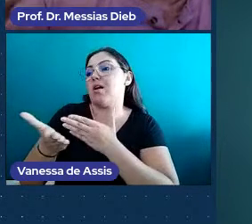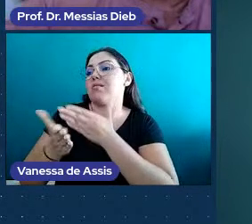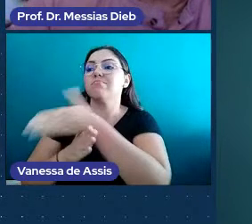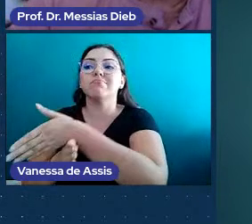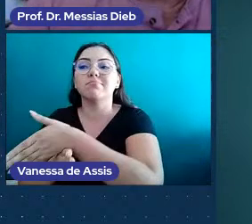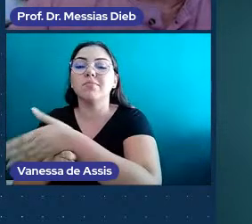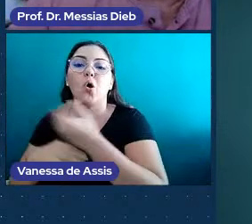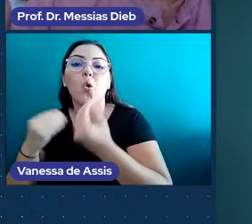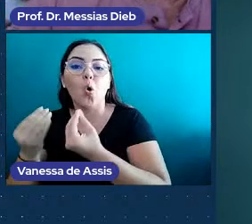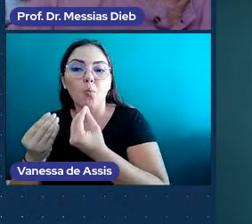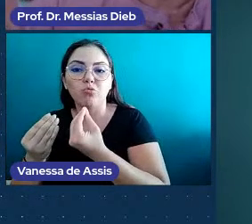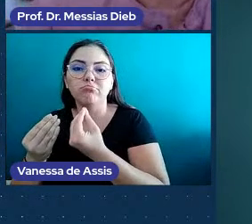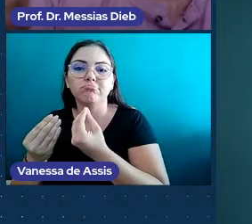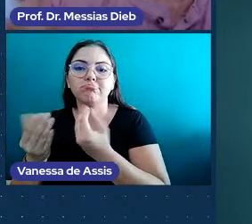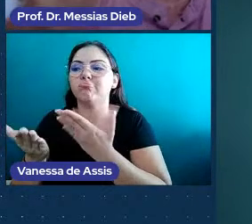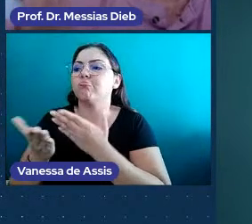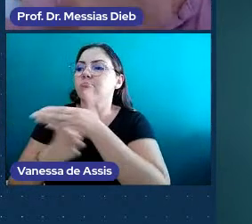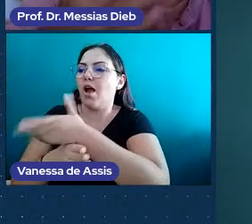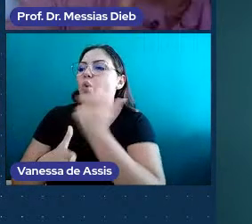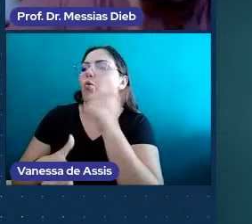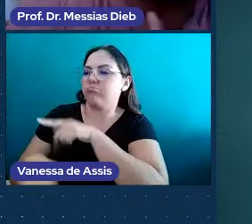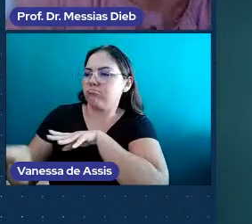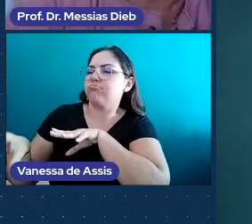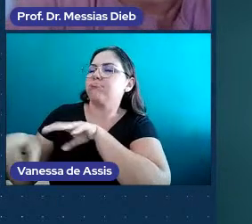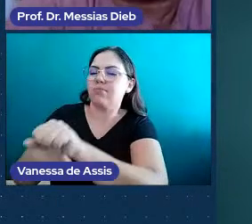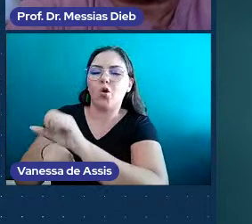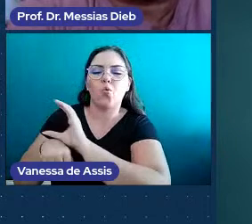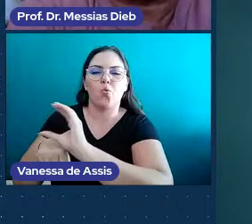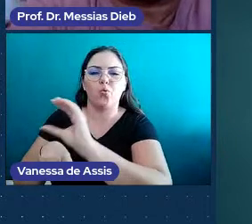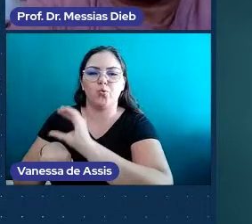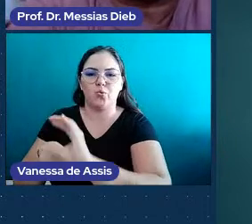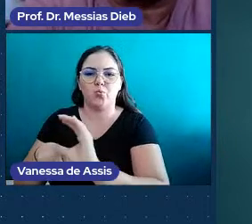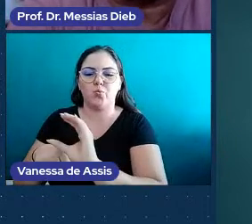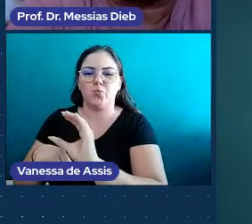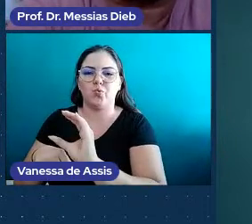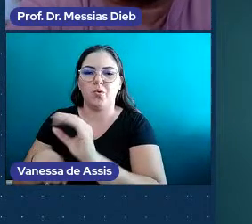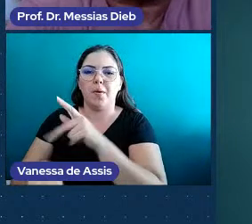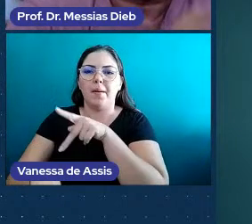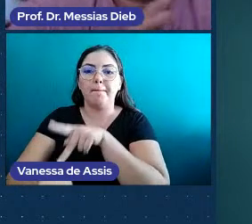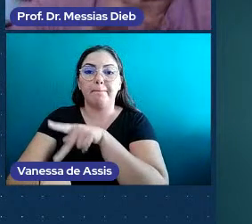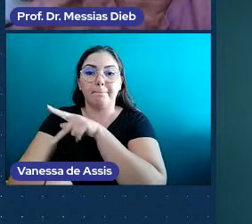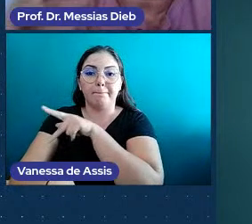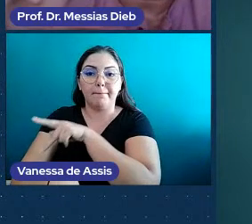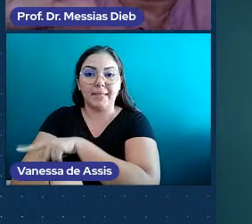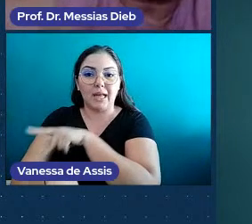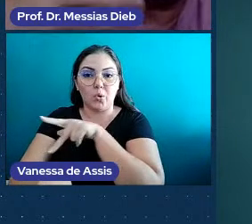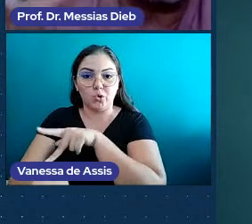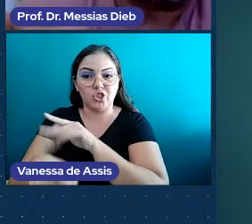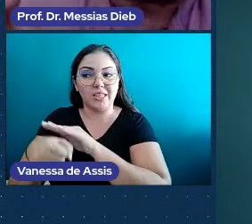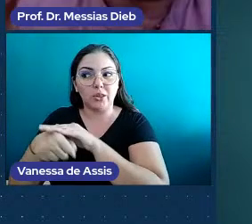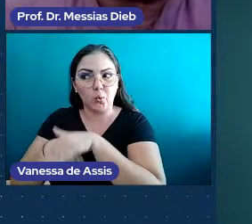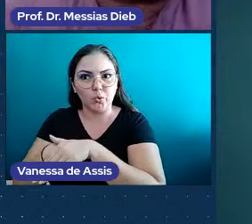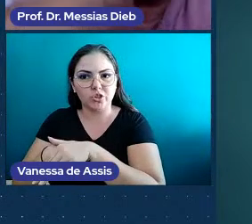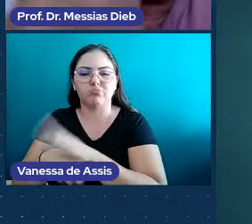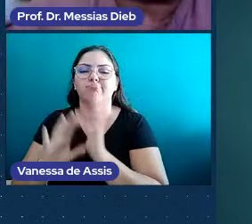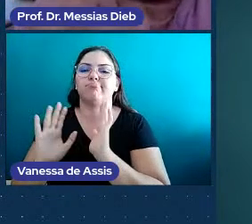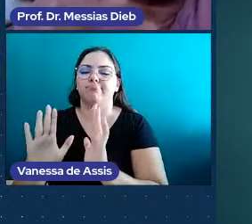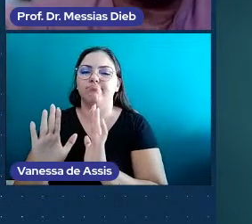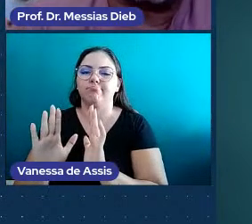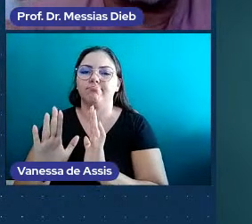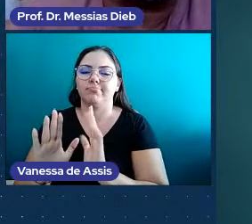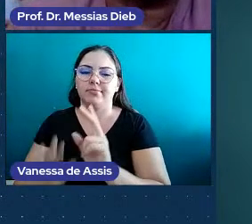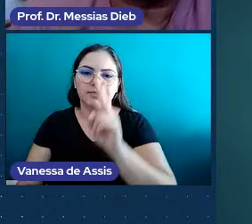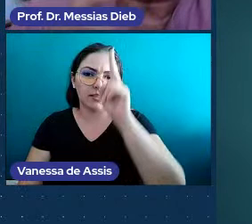eles enfrentam, mas como é que eles enfrentam essas dificuldades, certo? Porque as dificuldades já vão